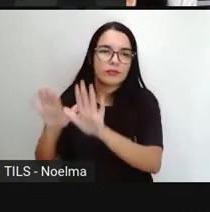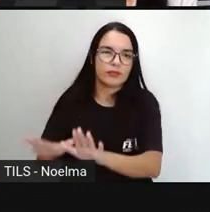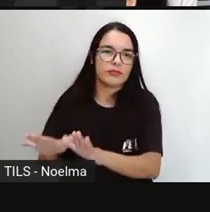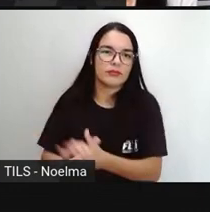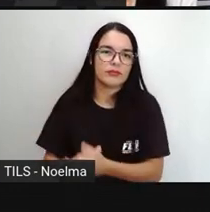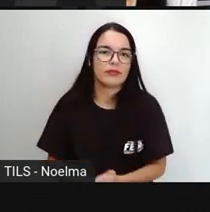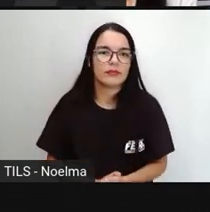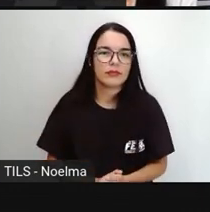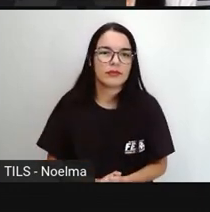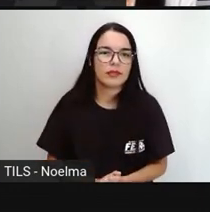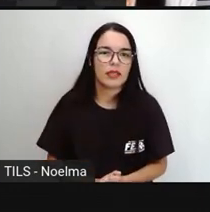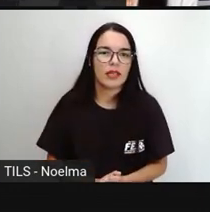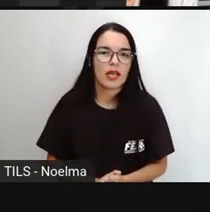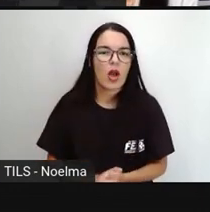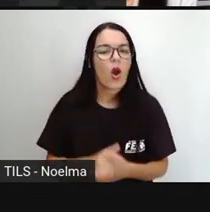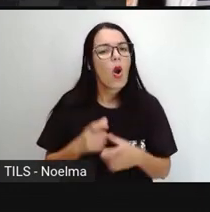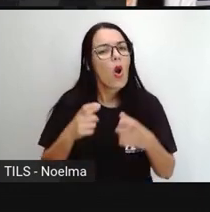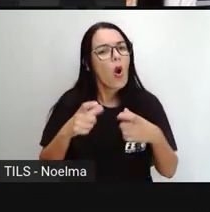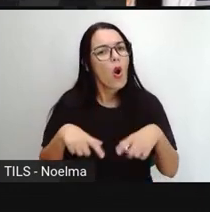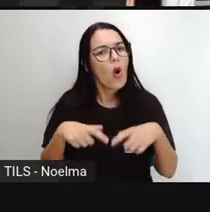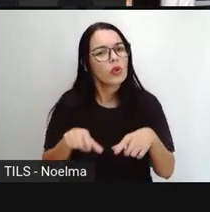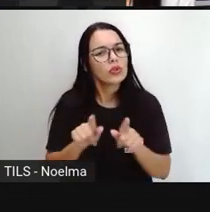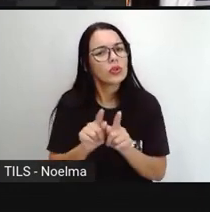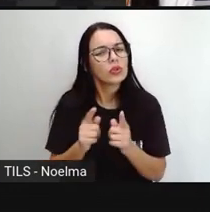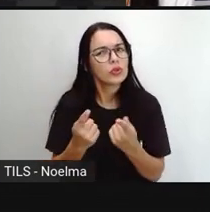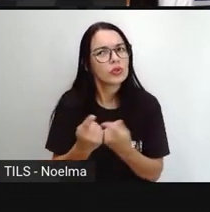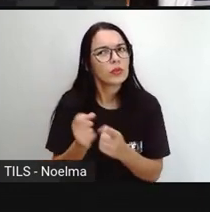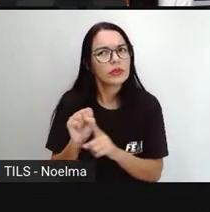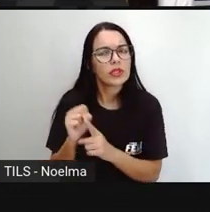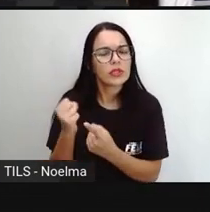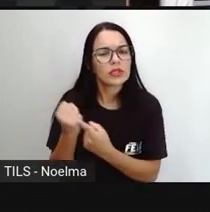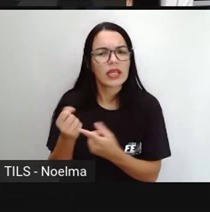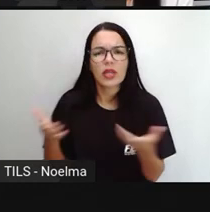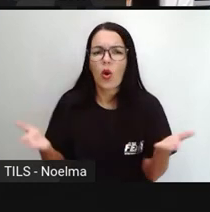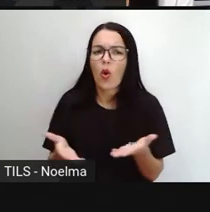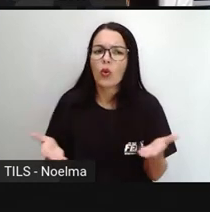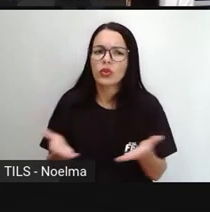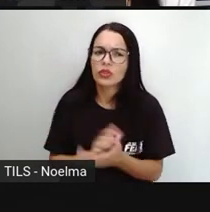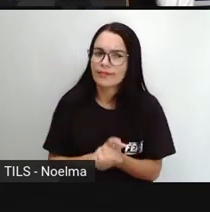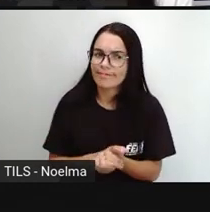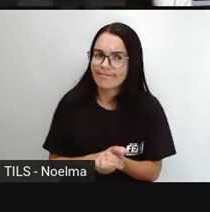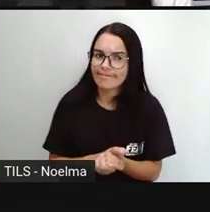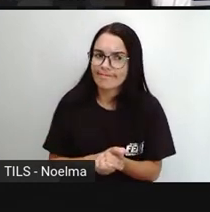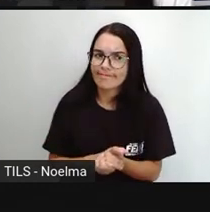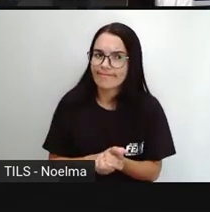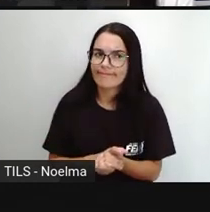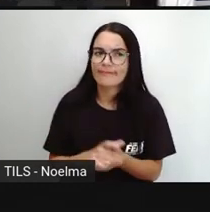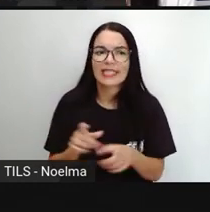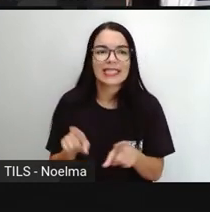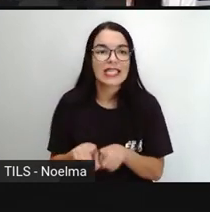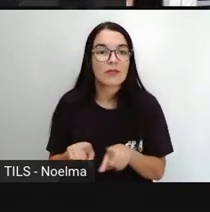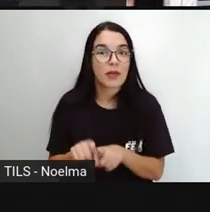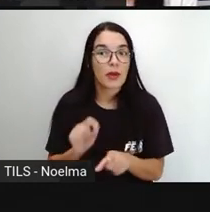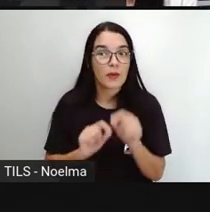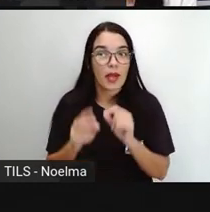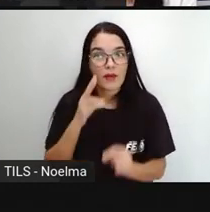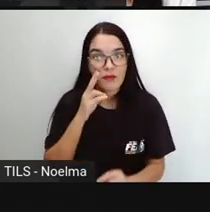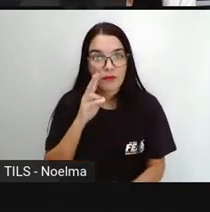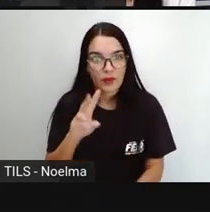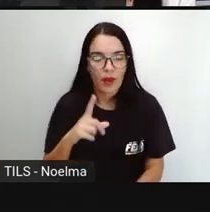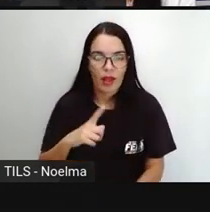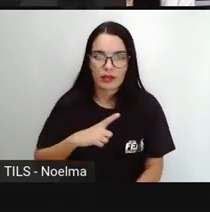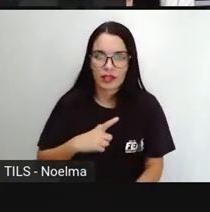E aí, onde é que estão estes grupos sociais atualmente? A gente observou que existem ainda